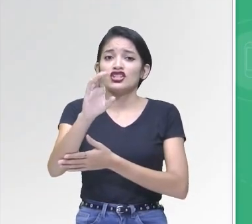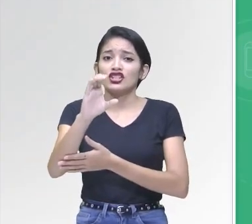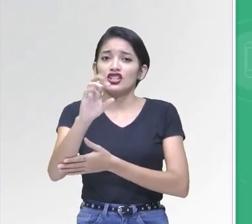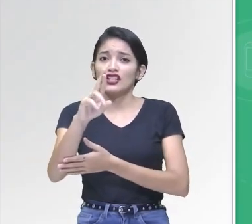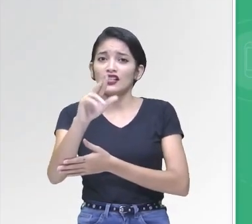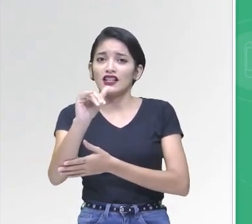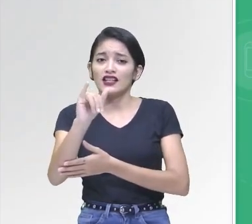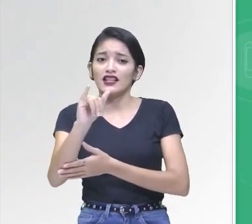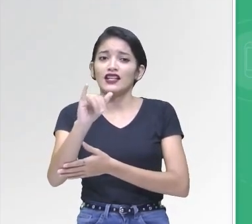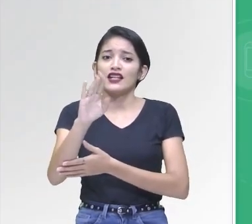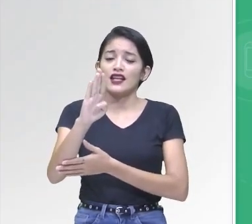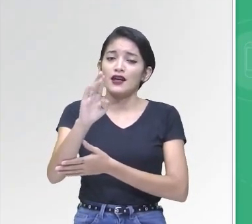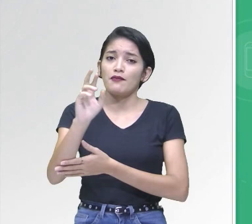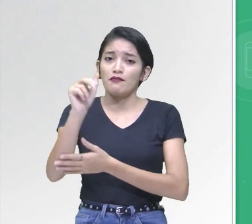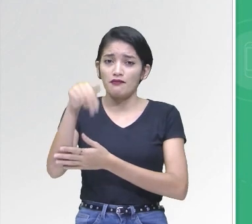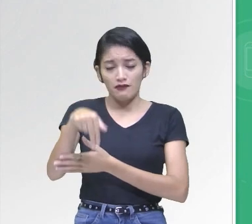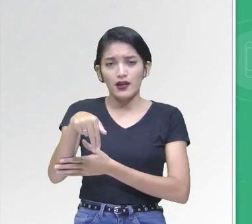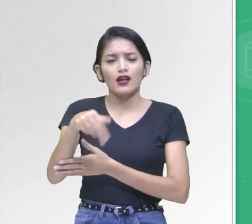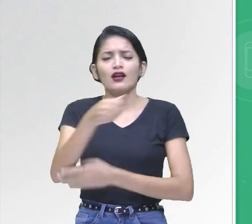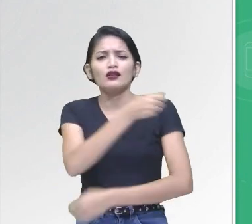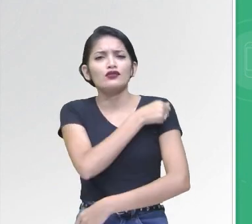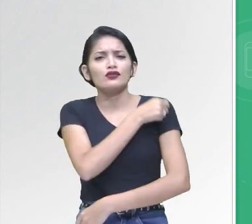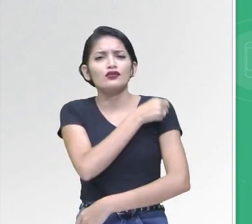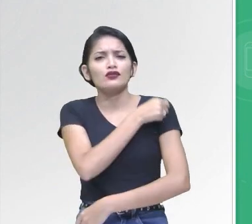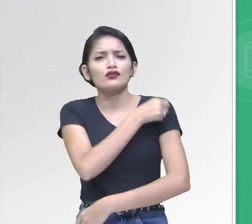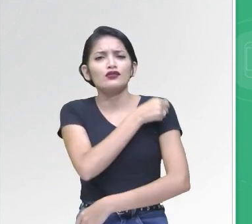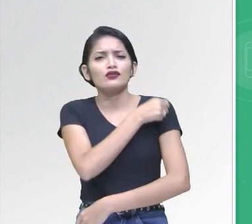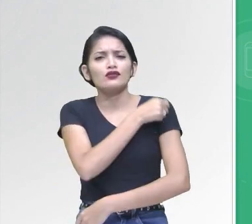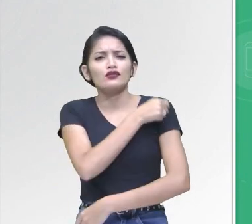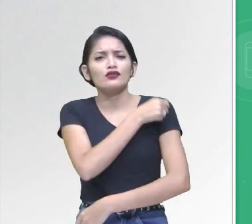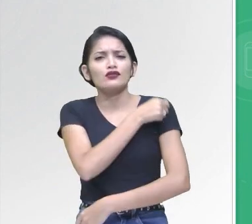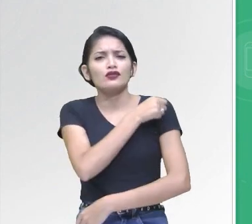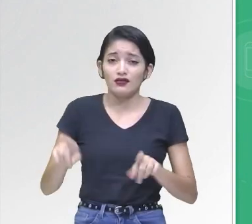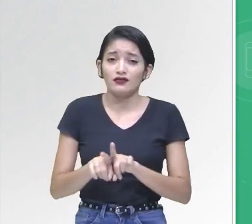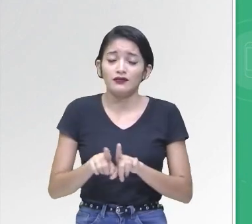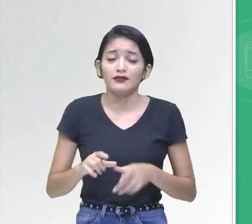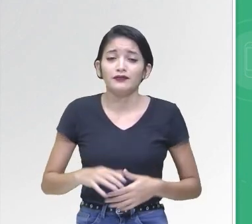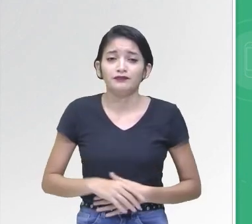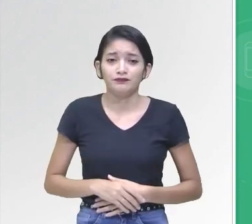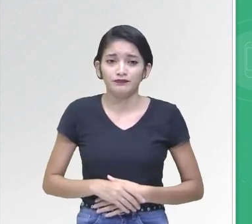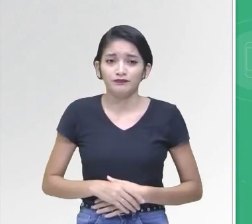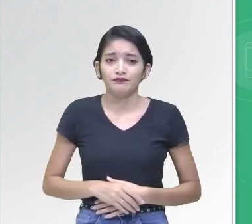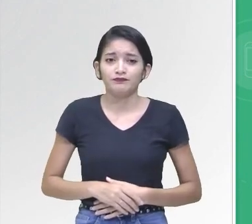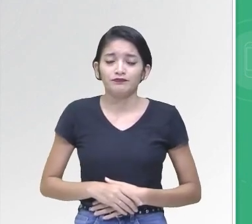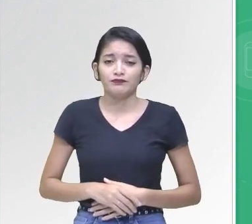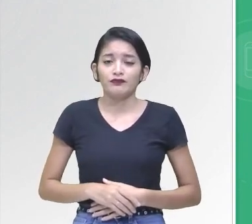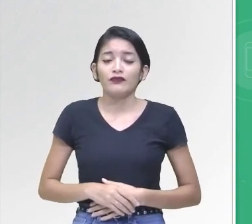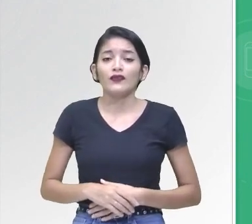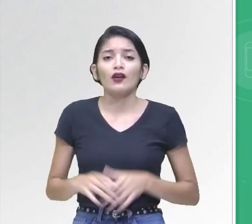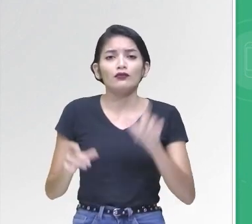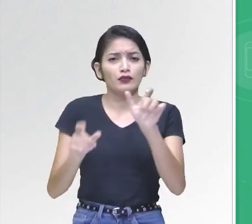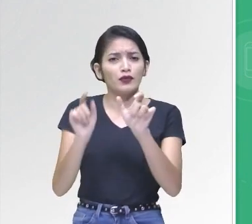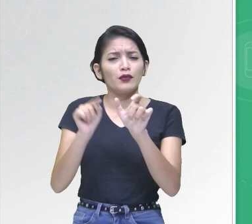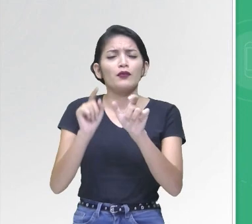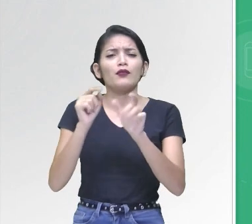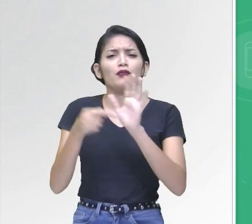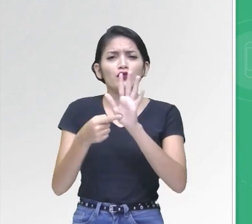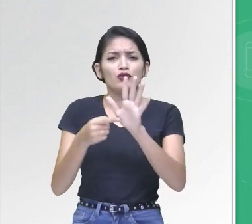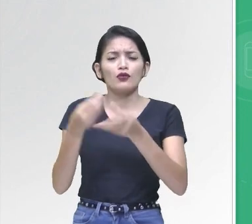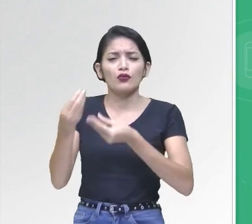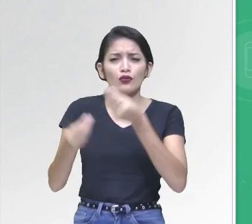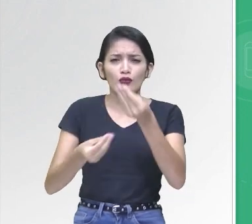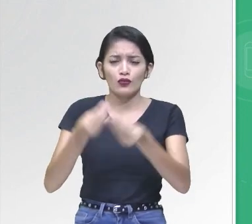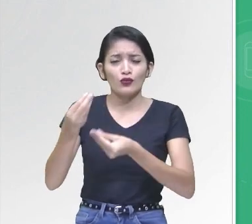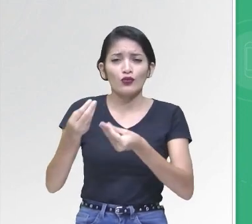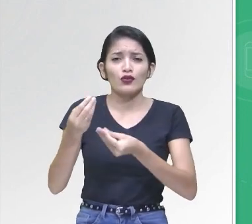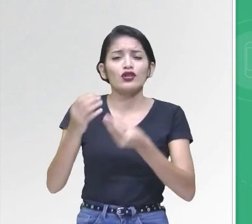é o momento presente que os alunos ali estão fazendo aqui e agora, ok? E a desinência para eles, da terceira terminação, como já falei,